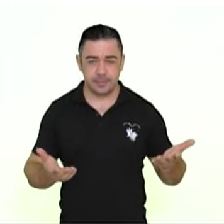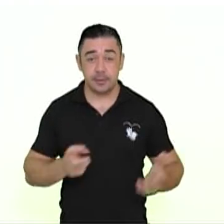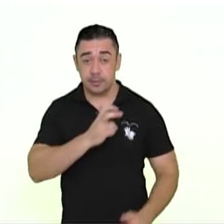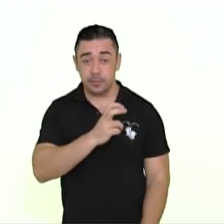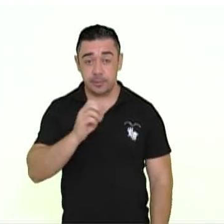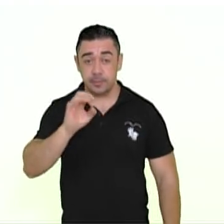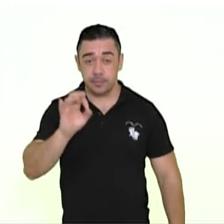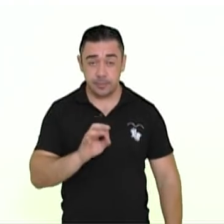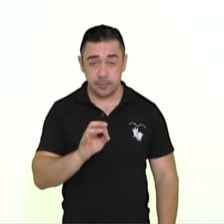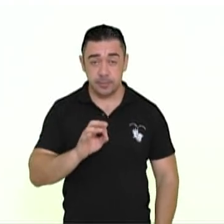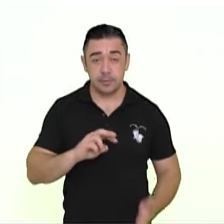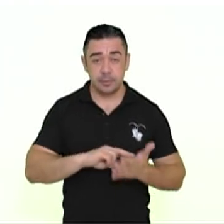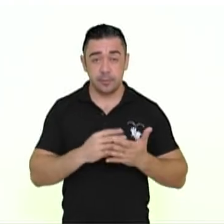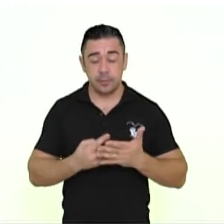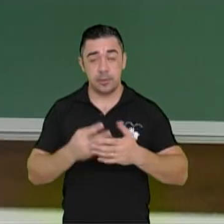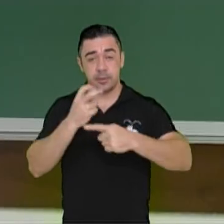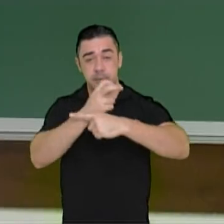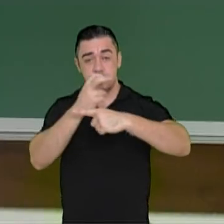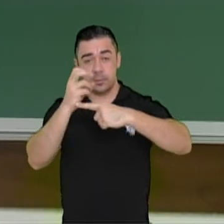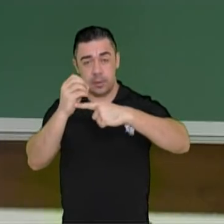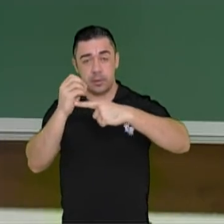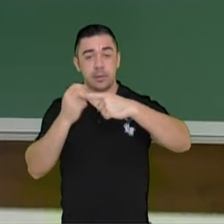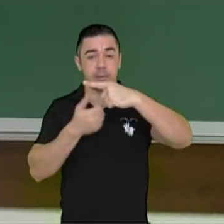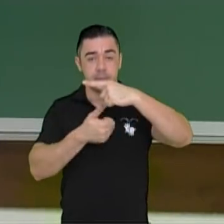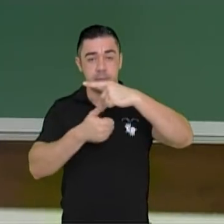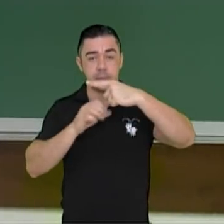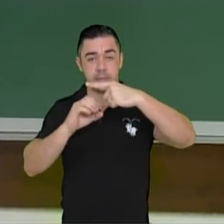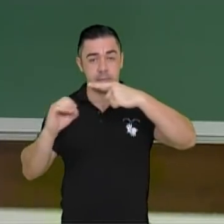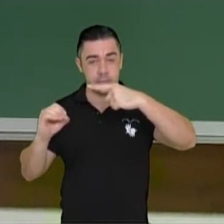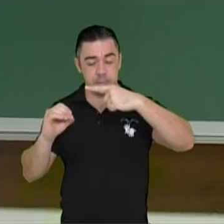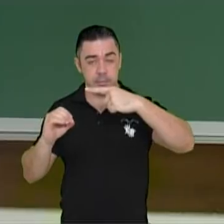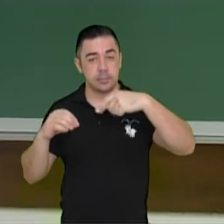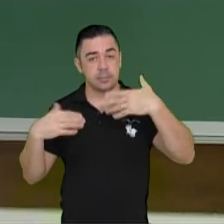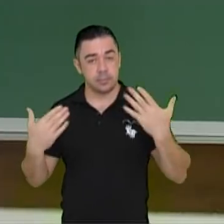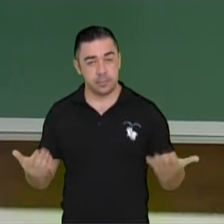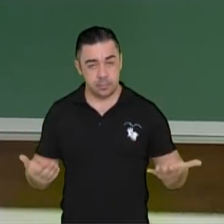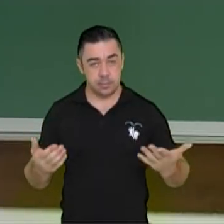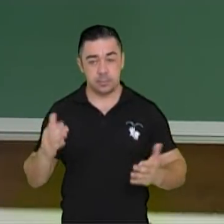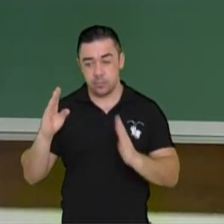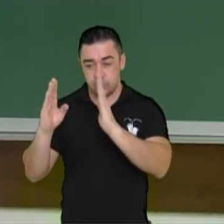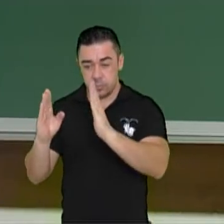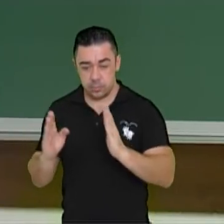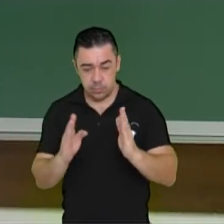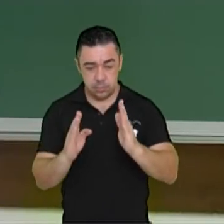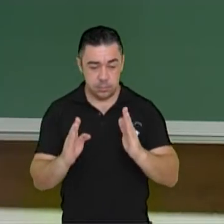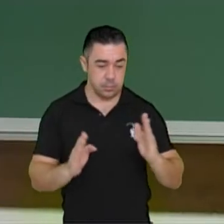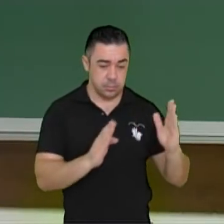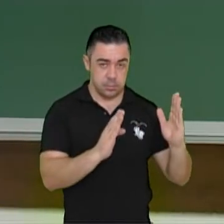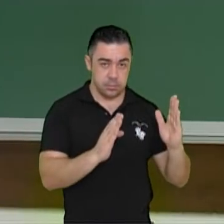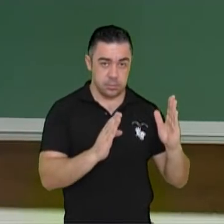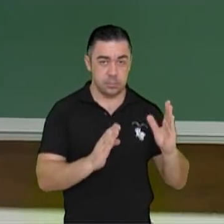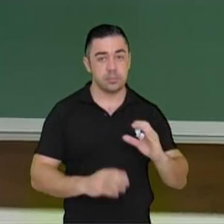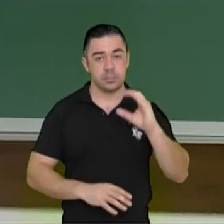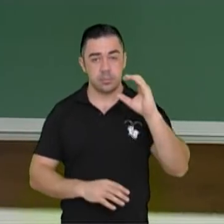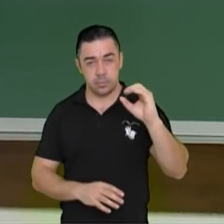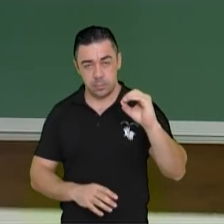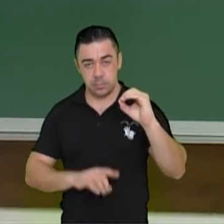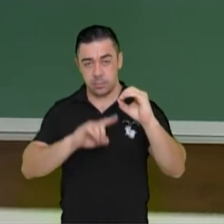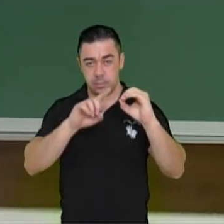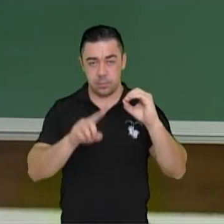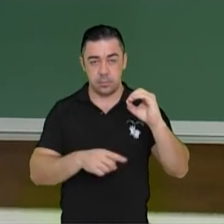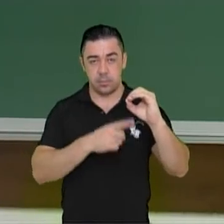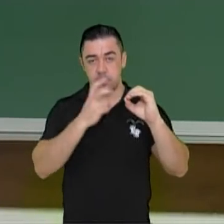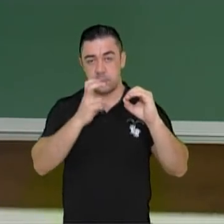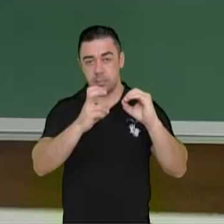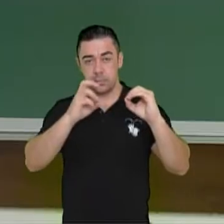50% é 50 por 100. Então, 2 zeros, a vírgula volta para a esquerda, 2 casas, ó. Vai